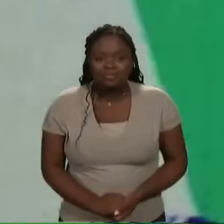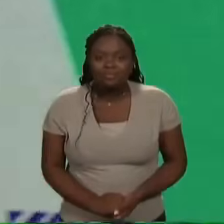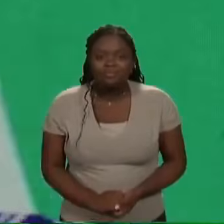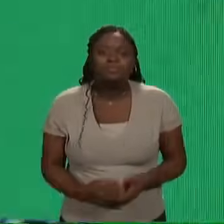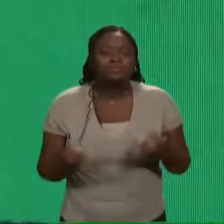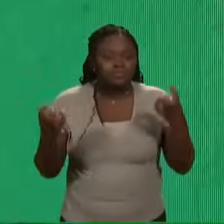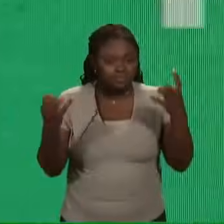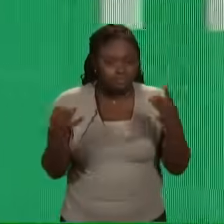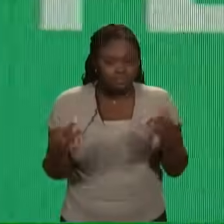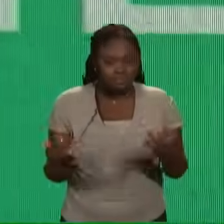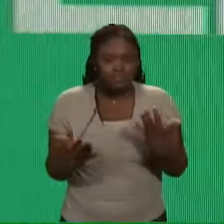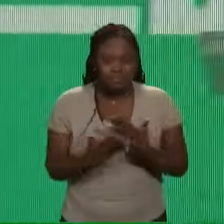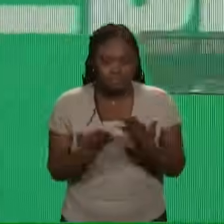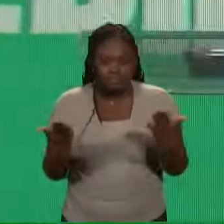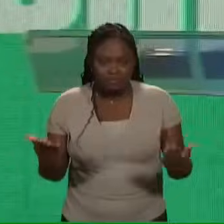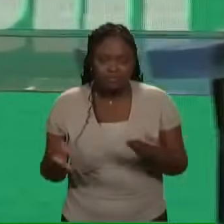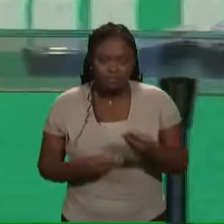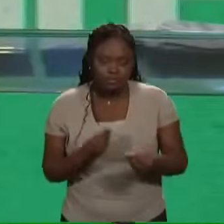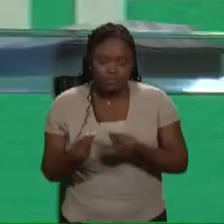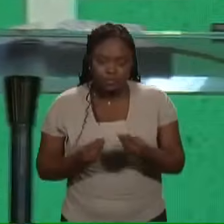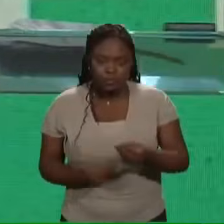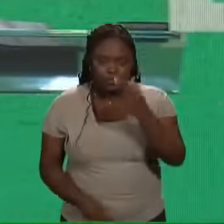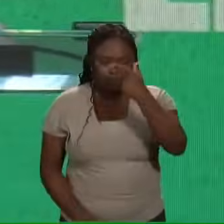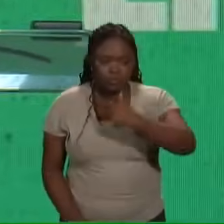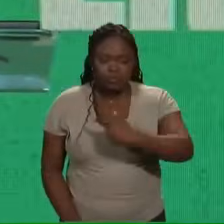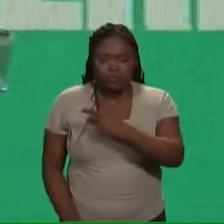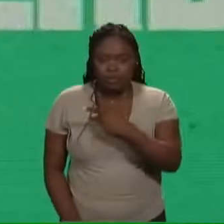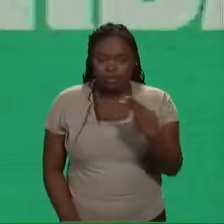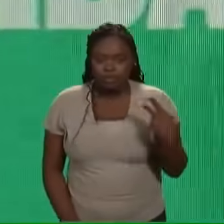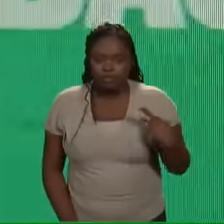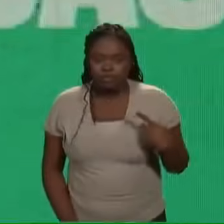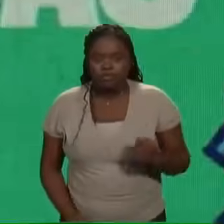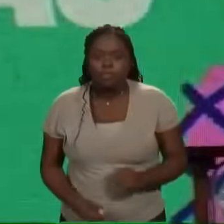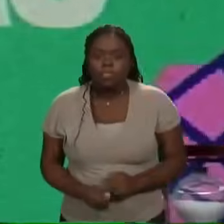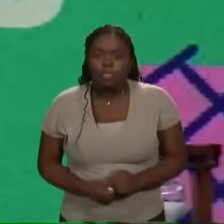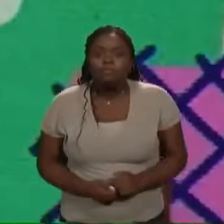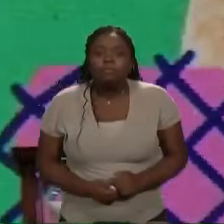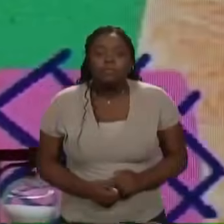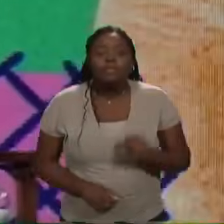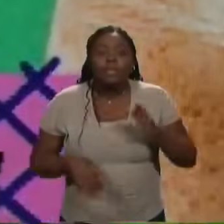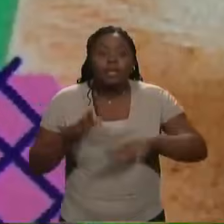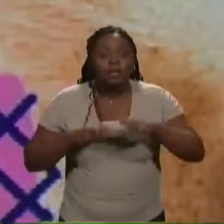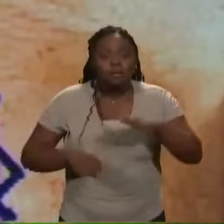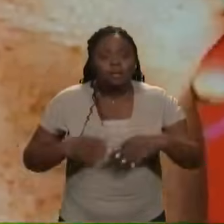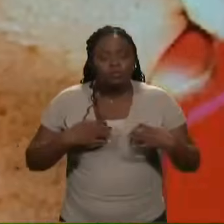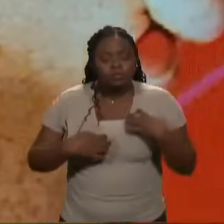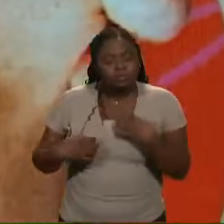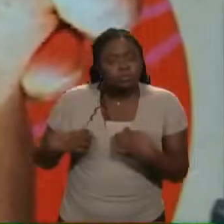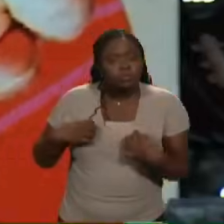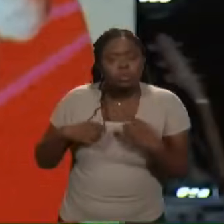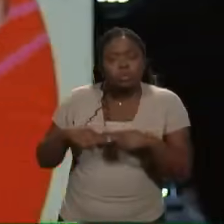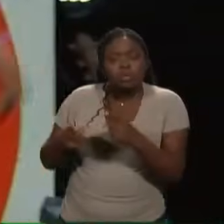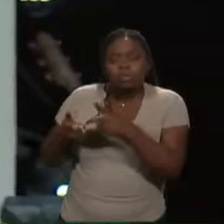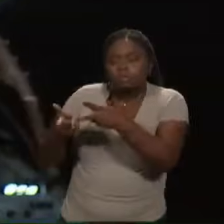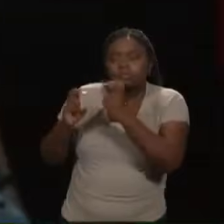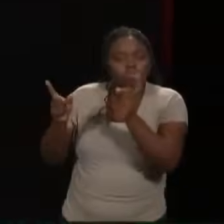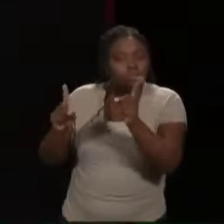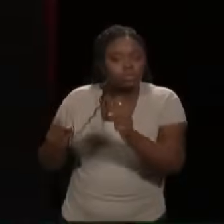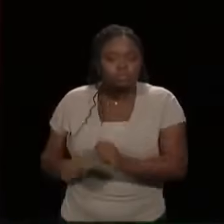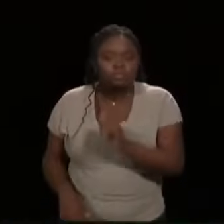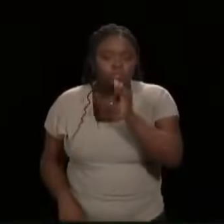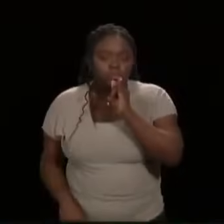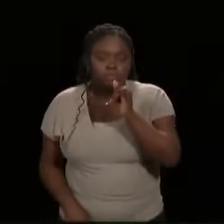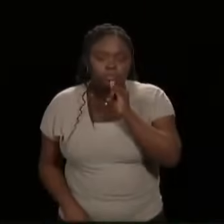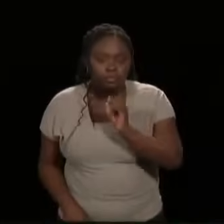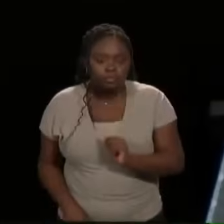Deixa eu te explicar uma coisa sobre ser pastor. A gente fere muitas pessoas sem ver que está ferindo. Por exemplo, às vezes você entrou